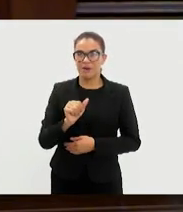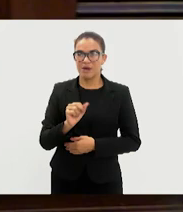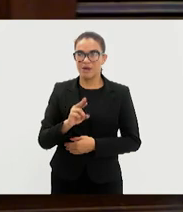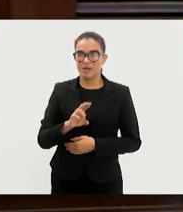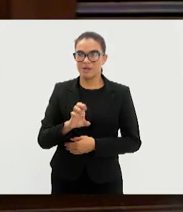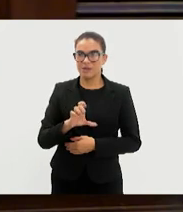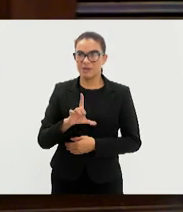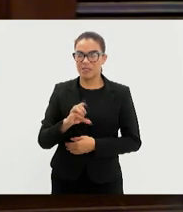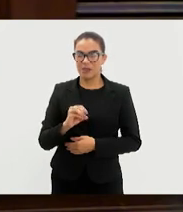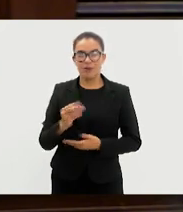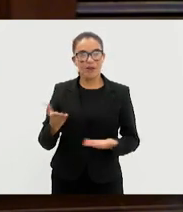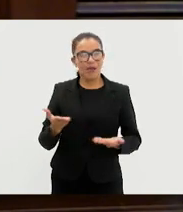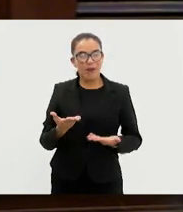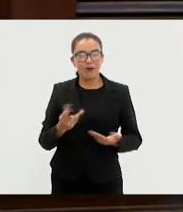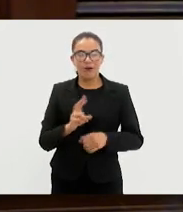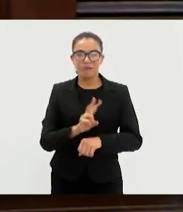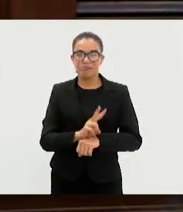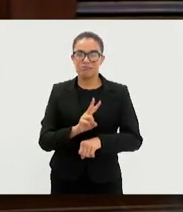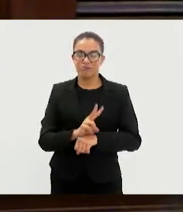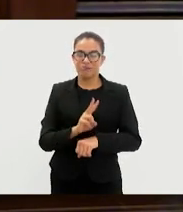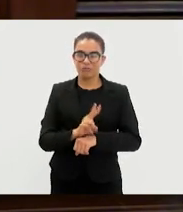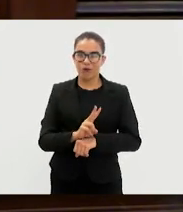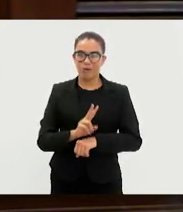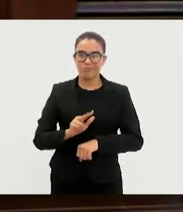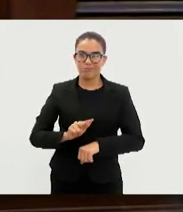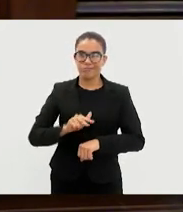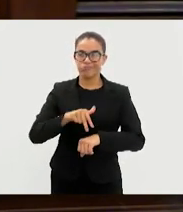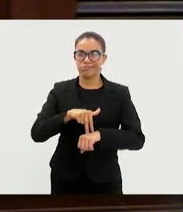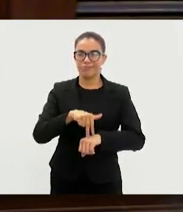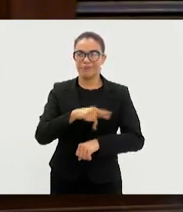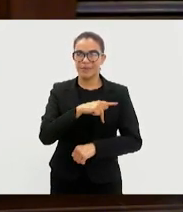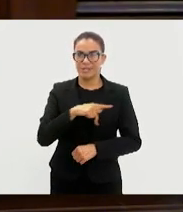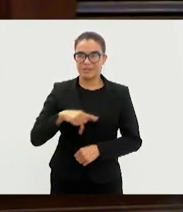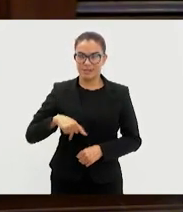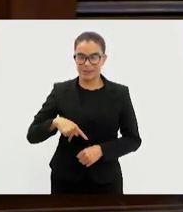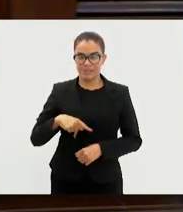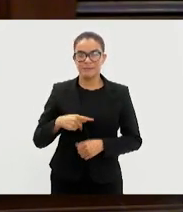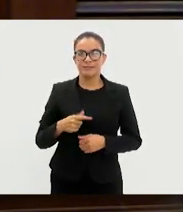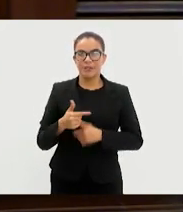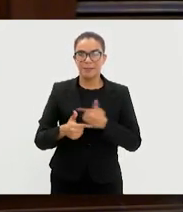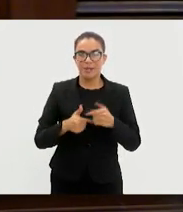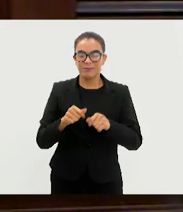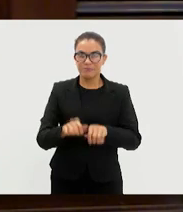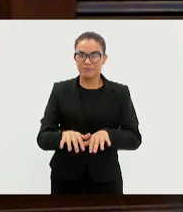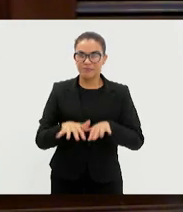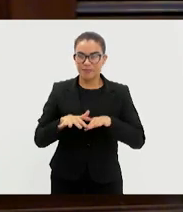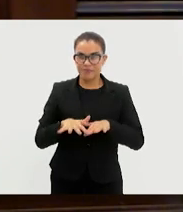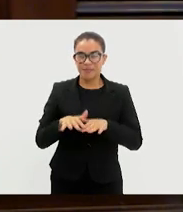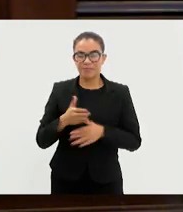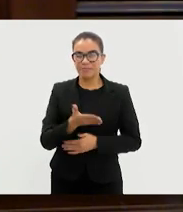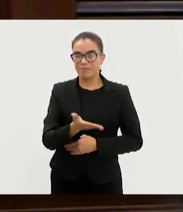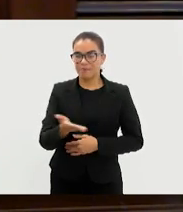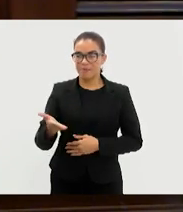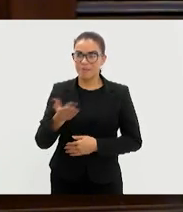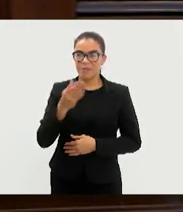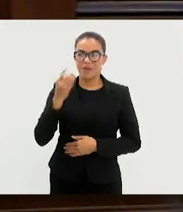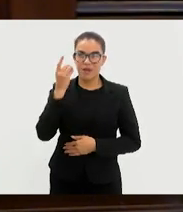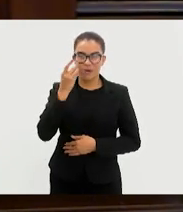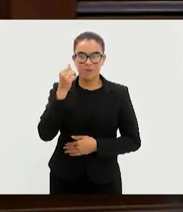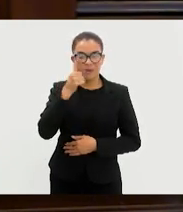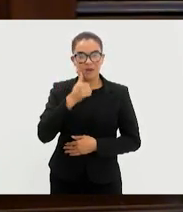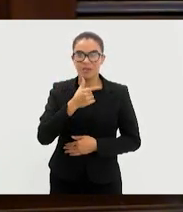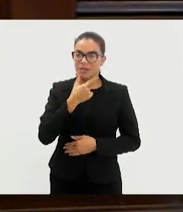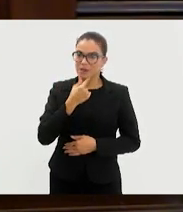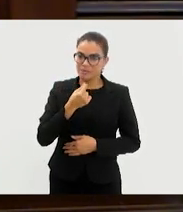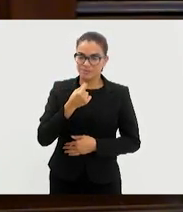preside esse expediente inicial. Uma boa tarde aos nossos queridos colegas, deputados e